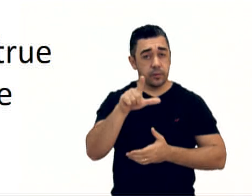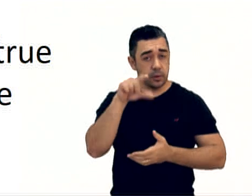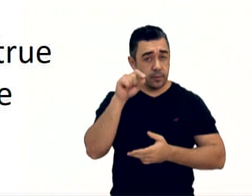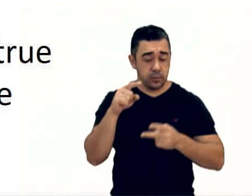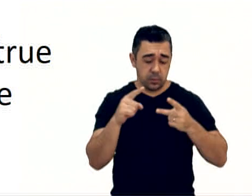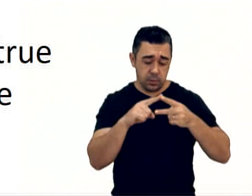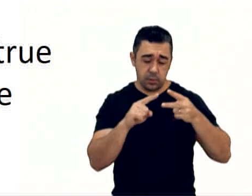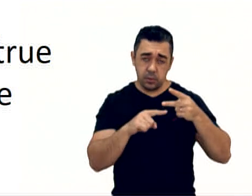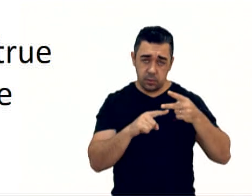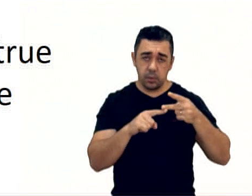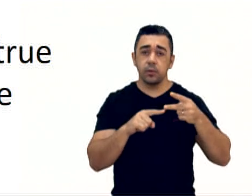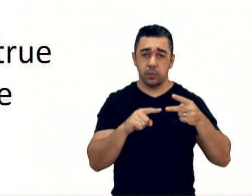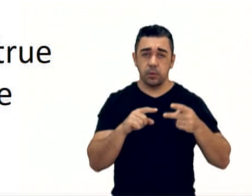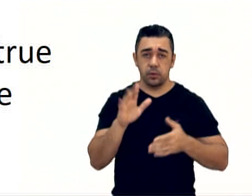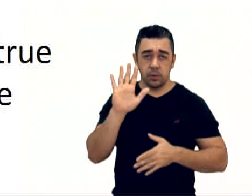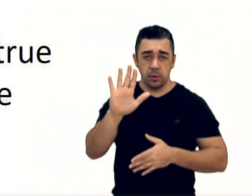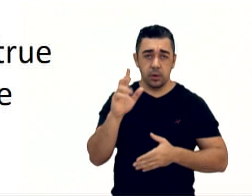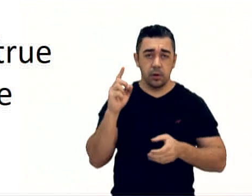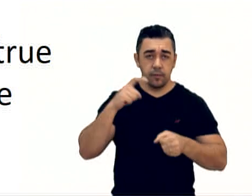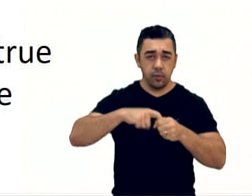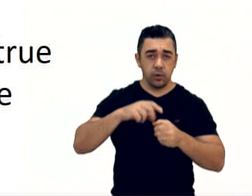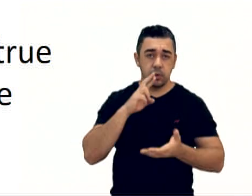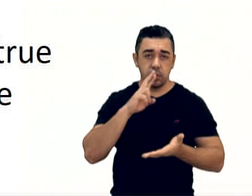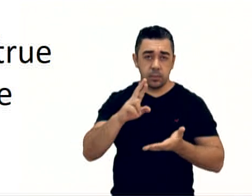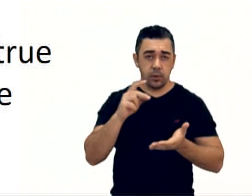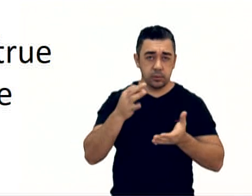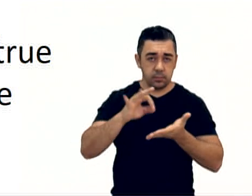escolher qual das opções. Já voltamos para conferir.